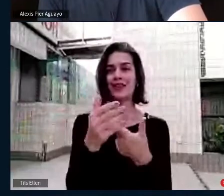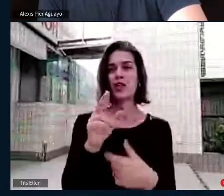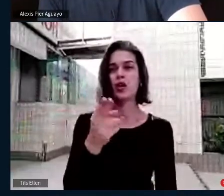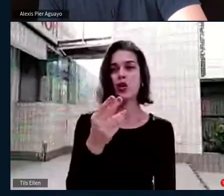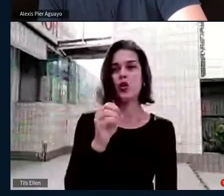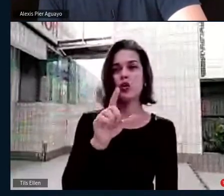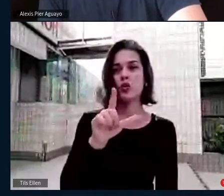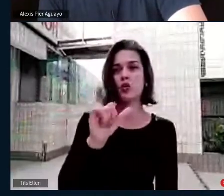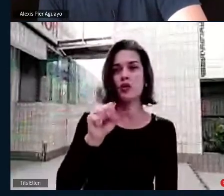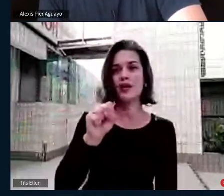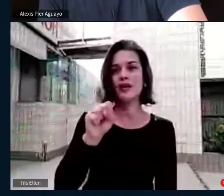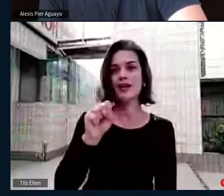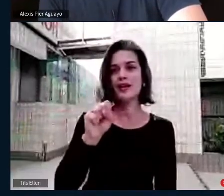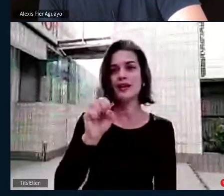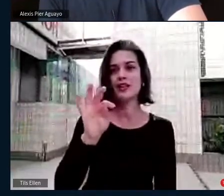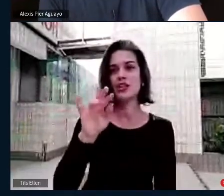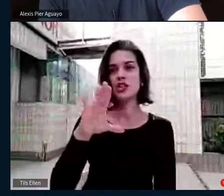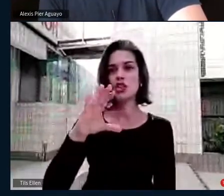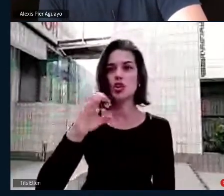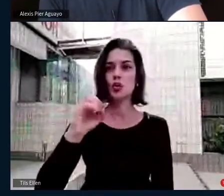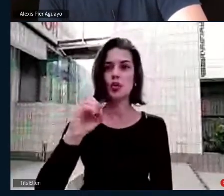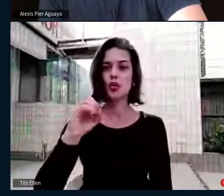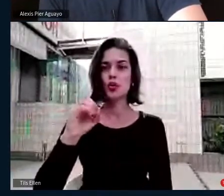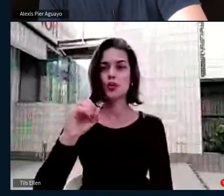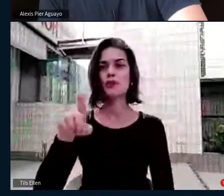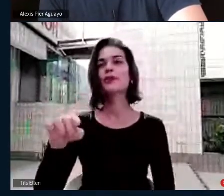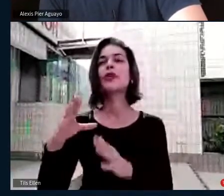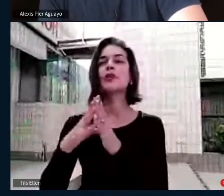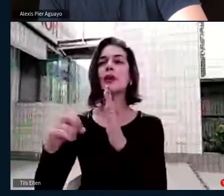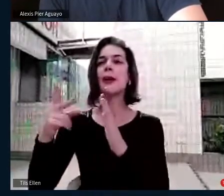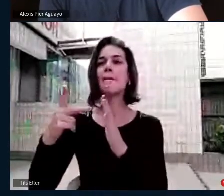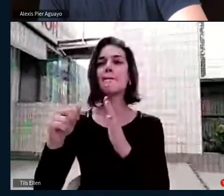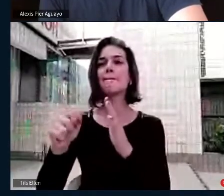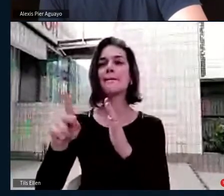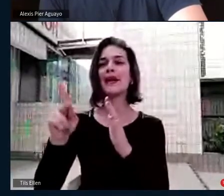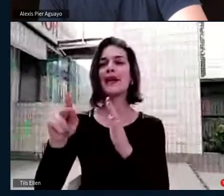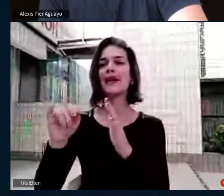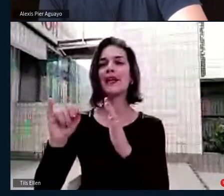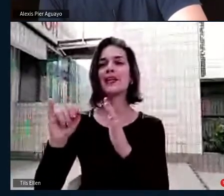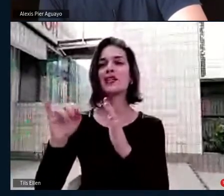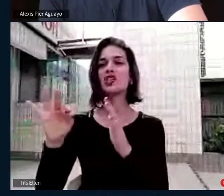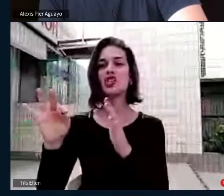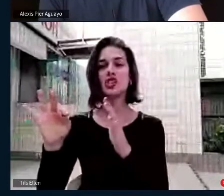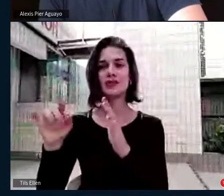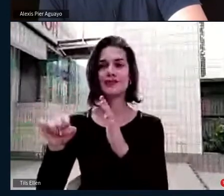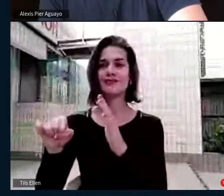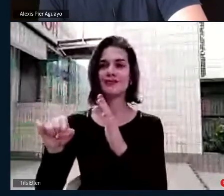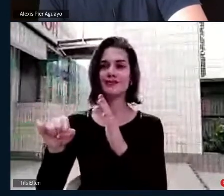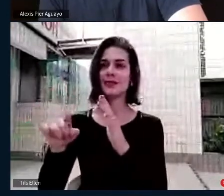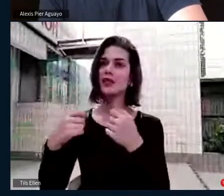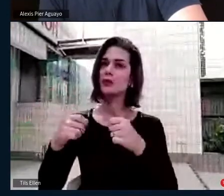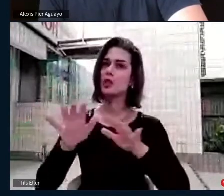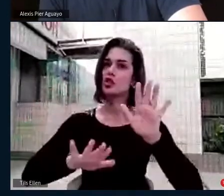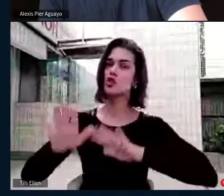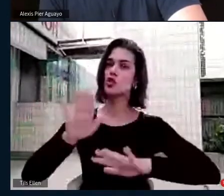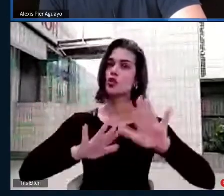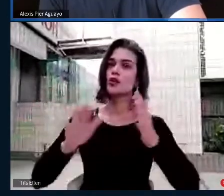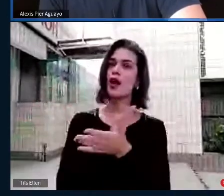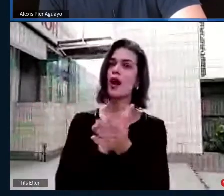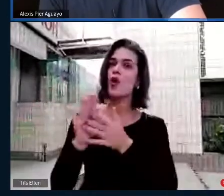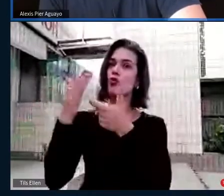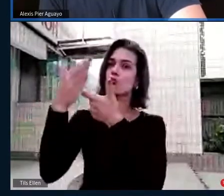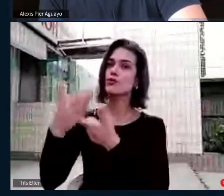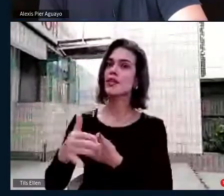holístico é consagrado no modelo do PACT. Então, tem que tomar cuidado para usar esses termos que já estão